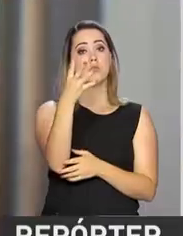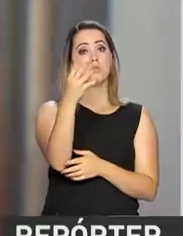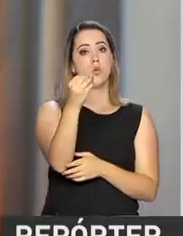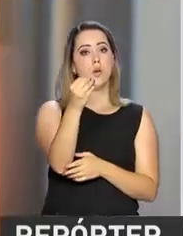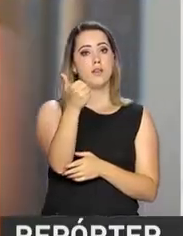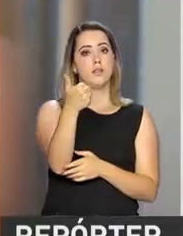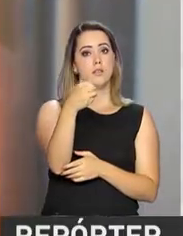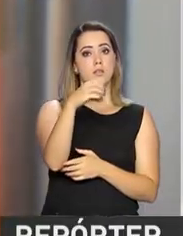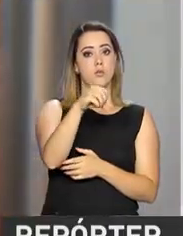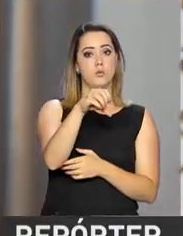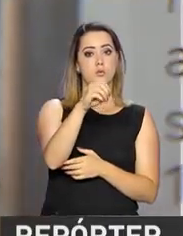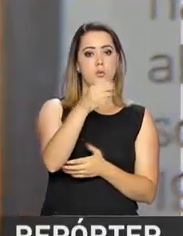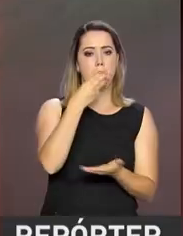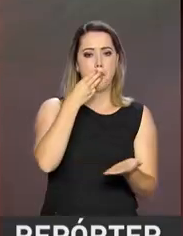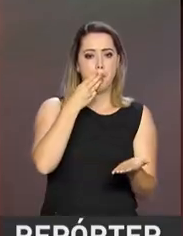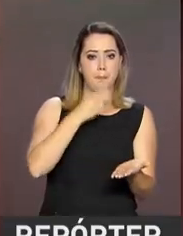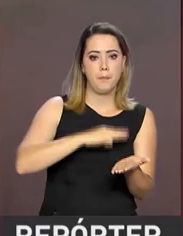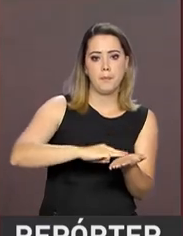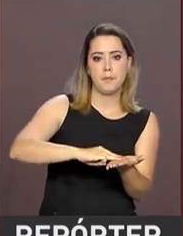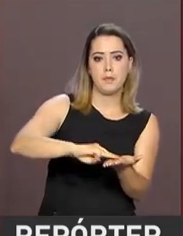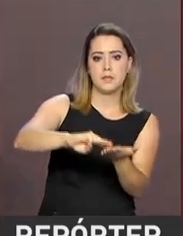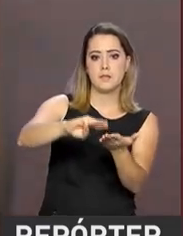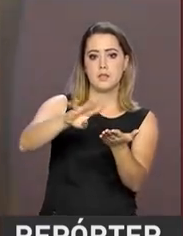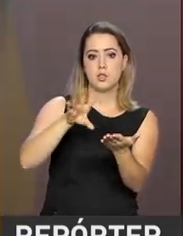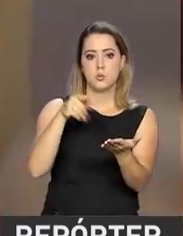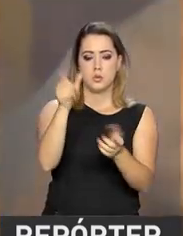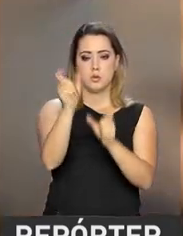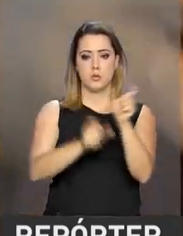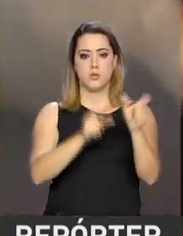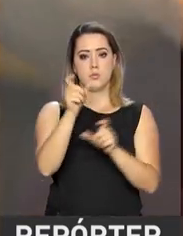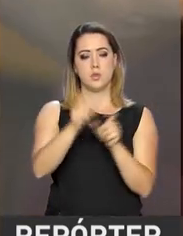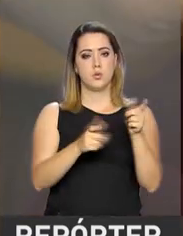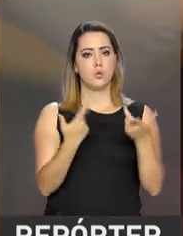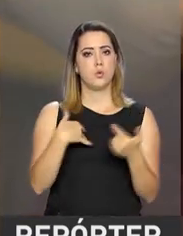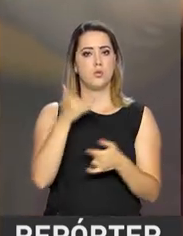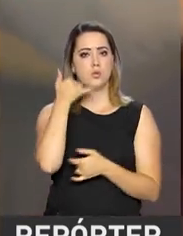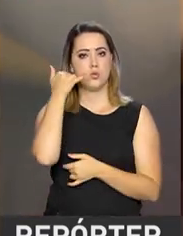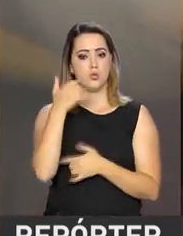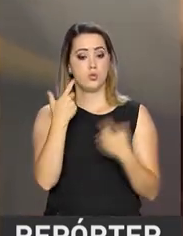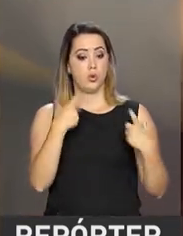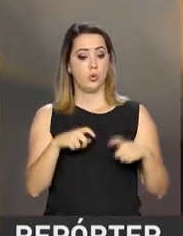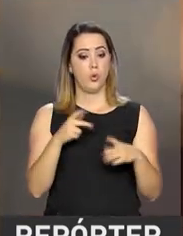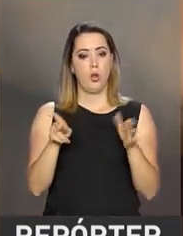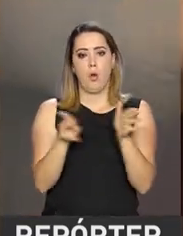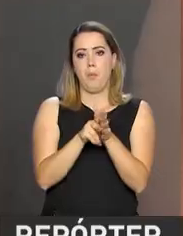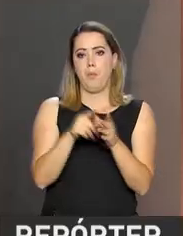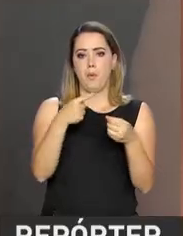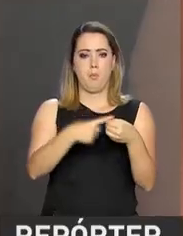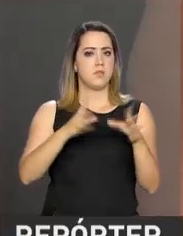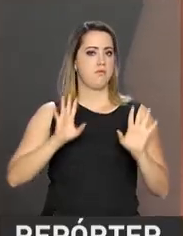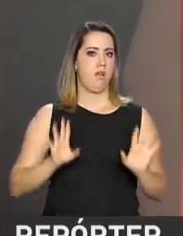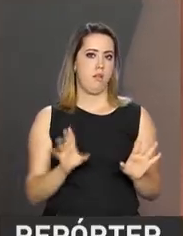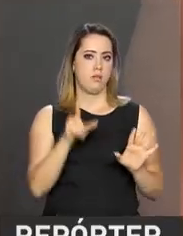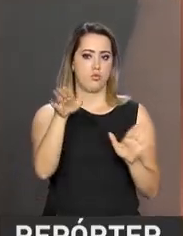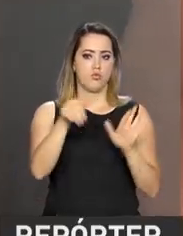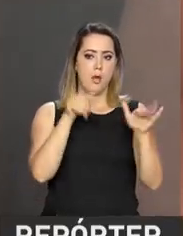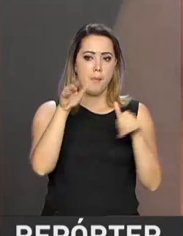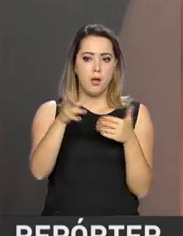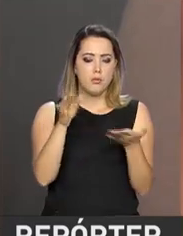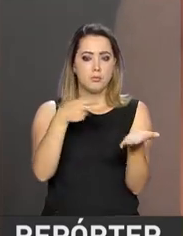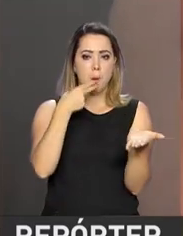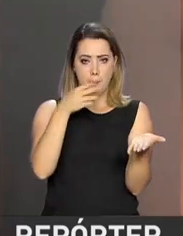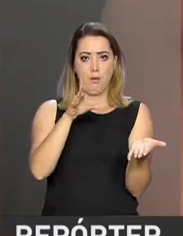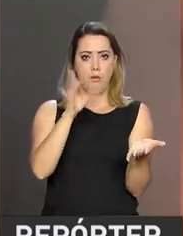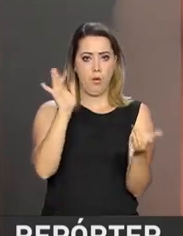199 envia mensagem para todos os usuários de celular de determinada localidade convocando para a